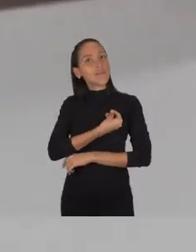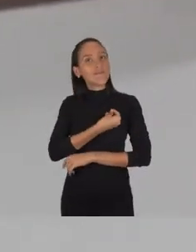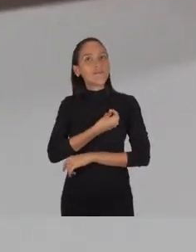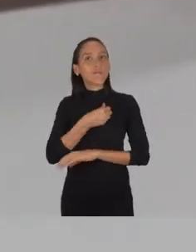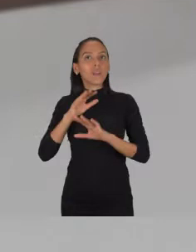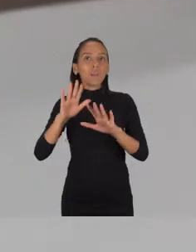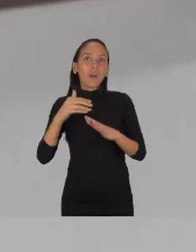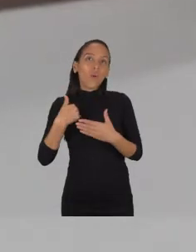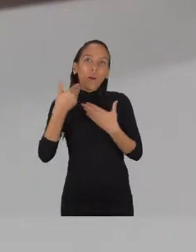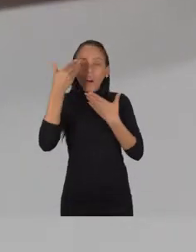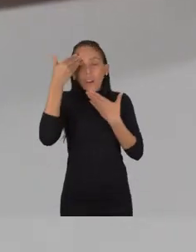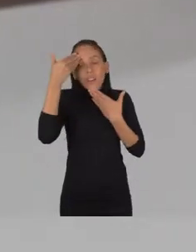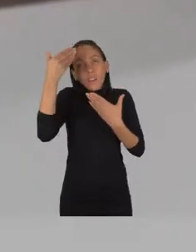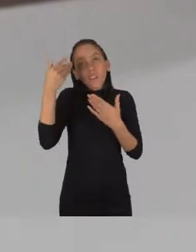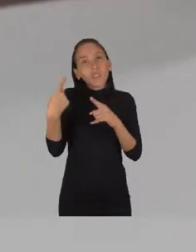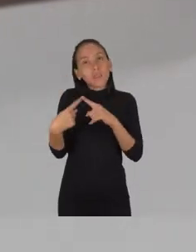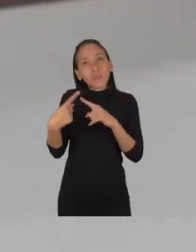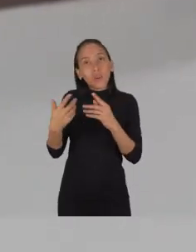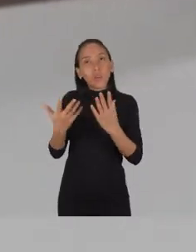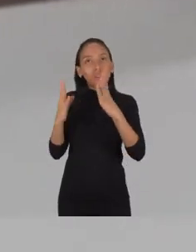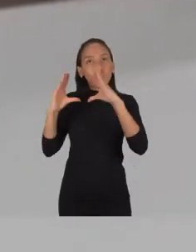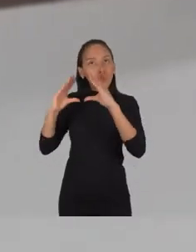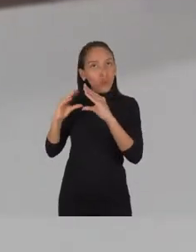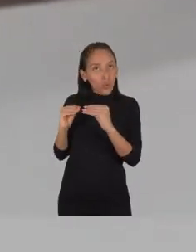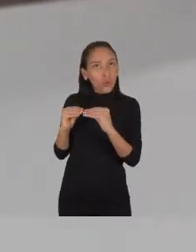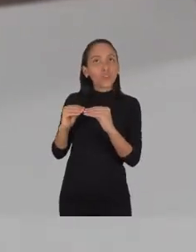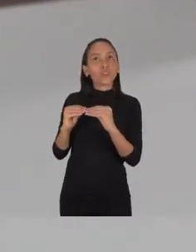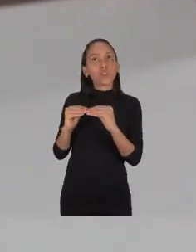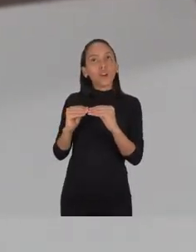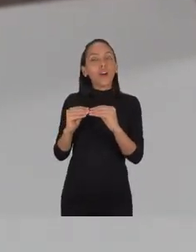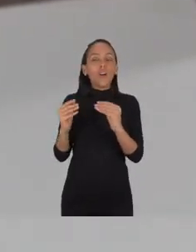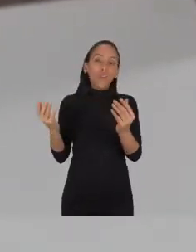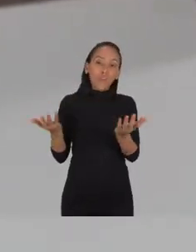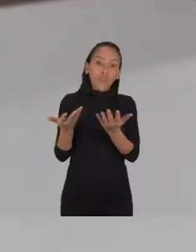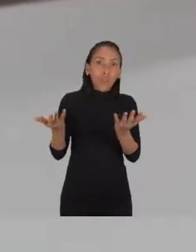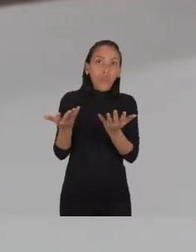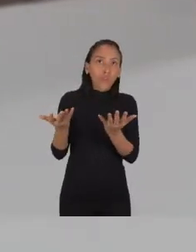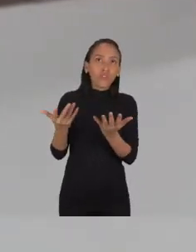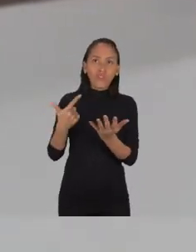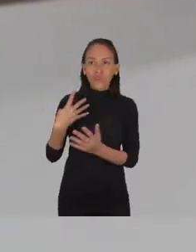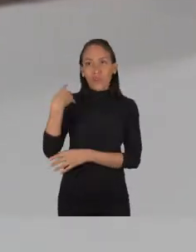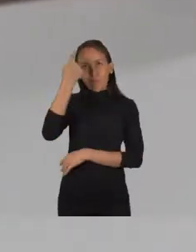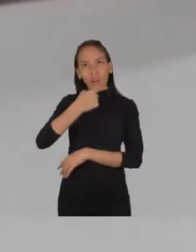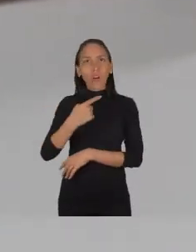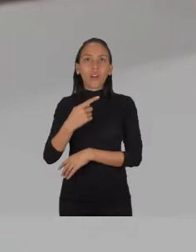mas agradeço por essa noite ter sido um plantão um pouco mais tranquilo.